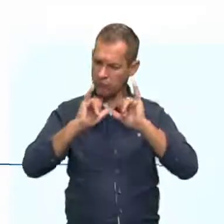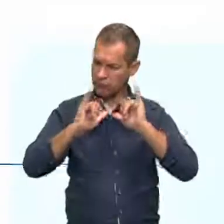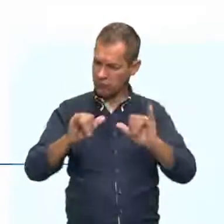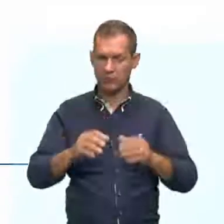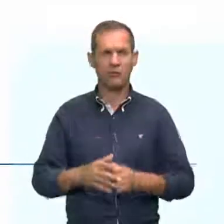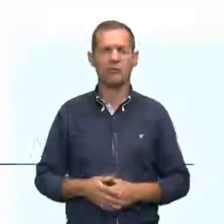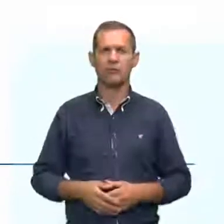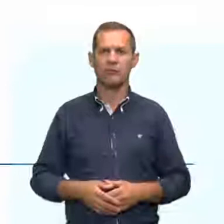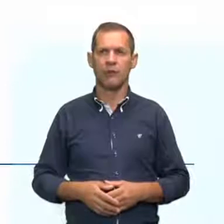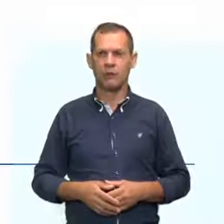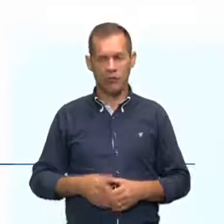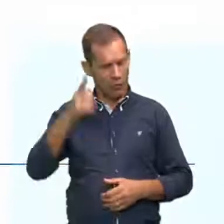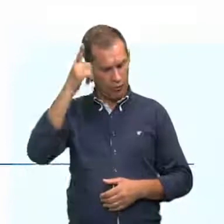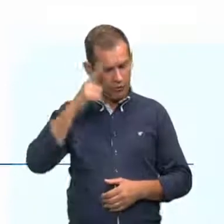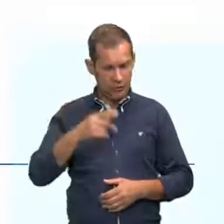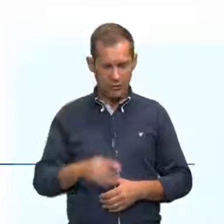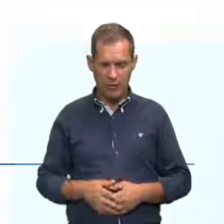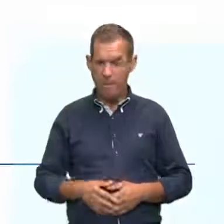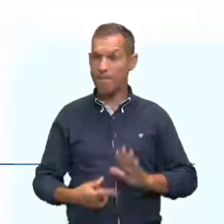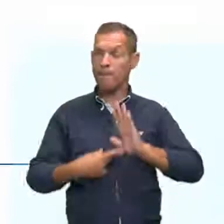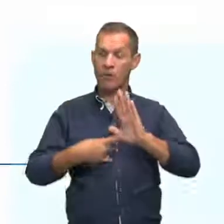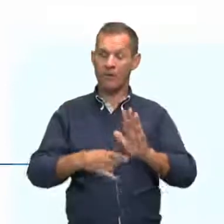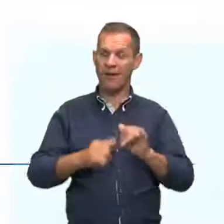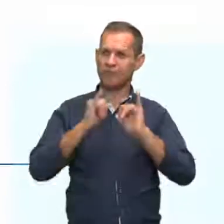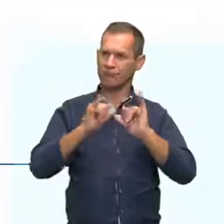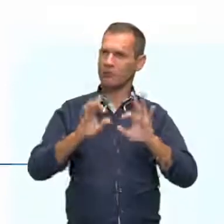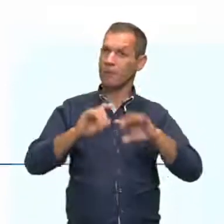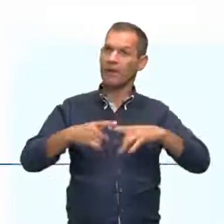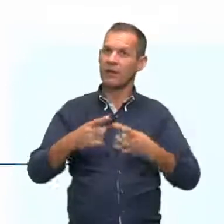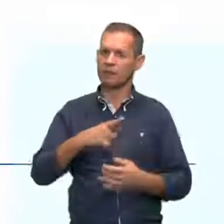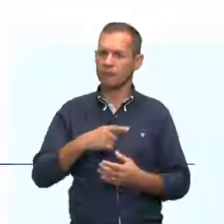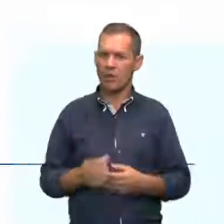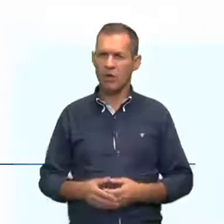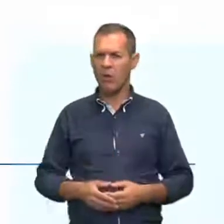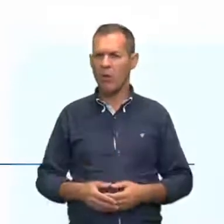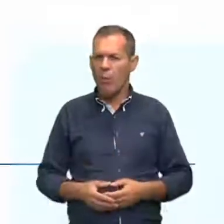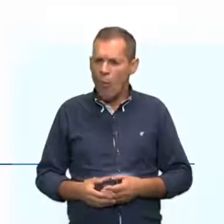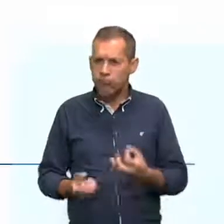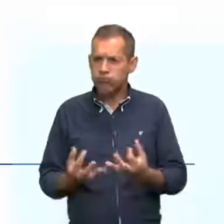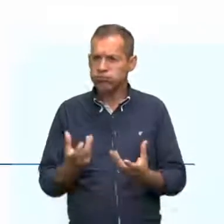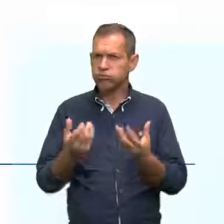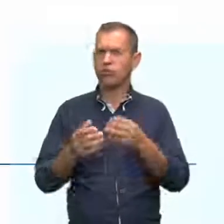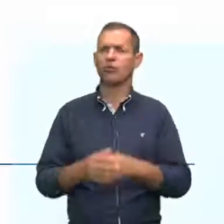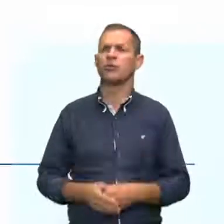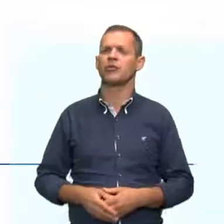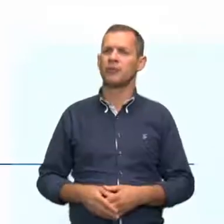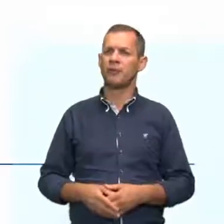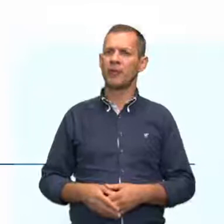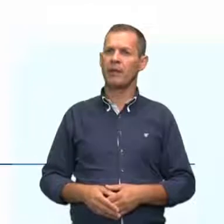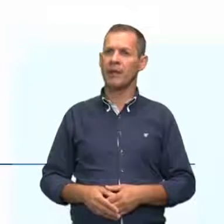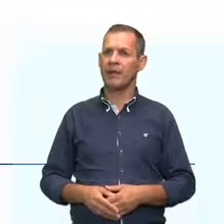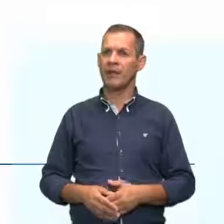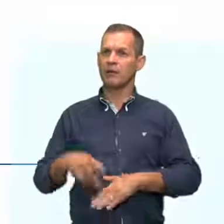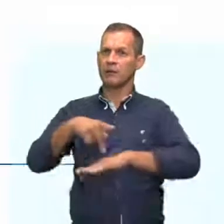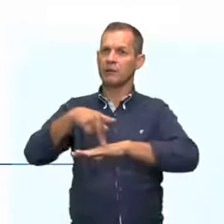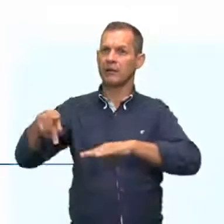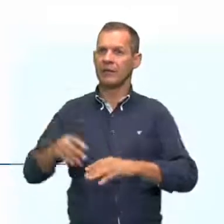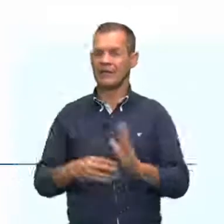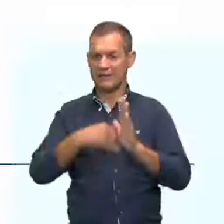desembaralhar essa mensagem, só ia conseguir revelar essa mensagem quando você aquecesse a superfície. Digamos que essa tinta ela